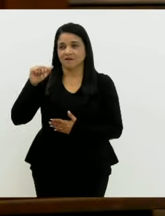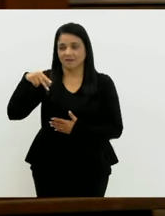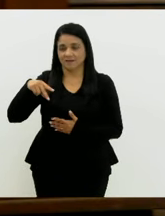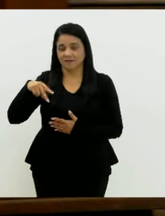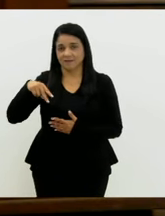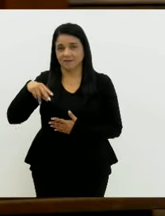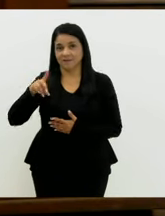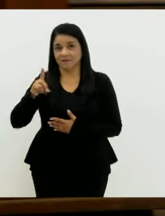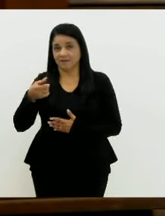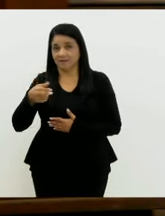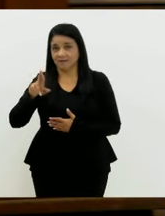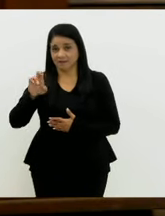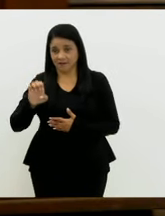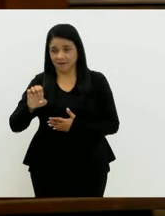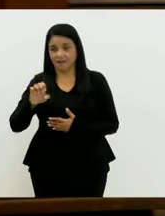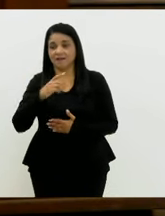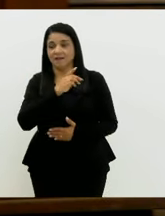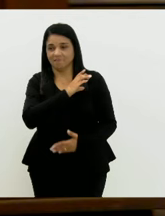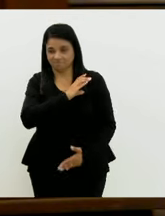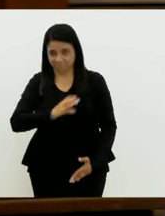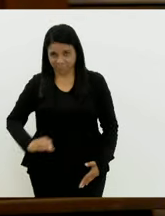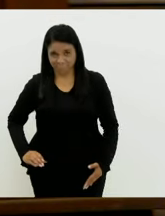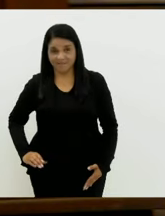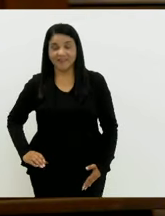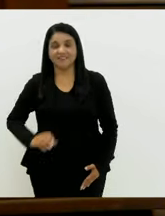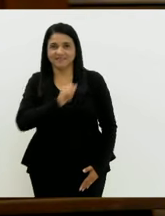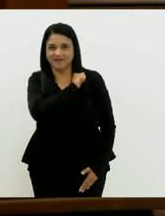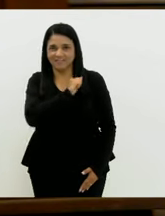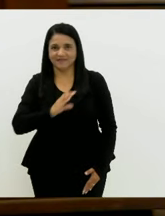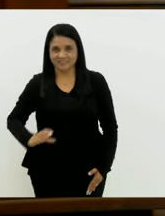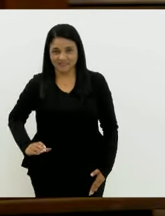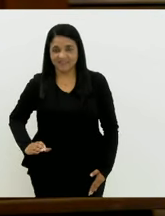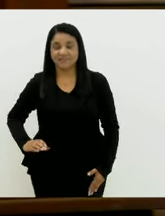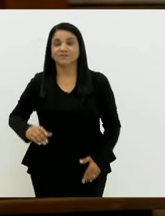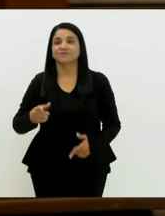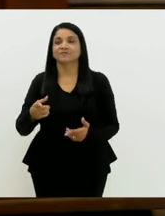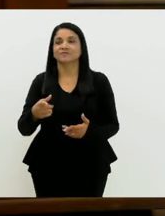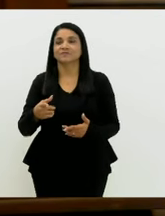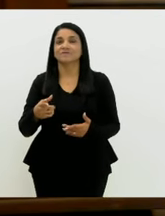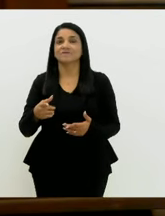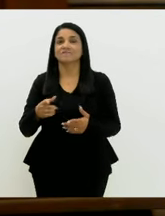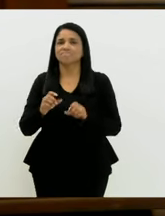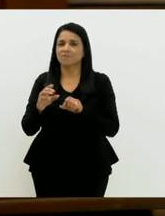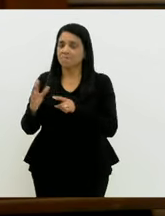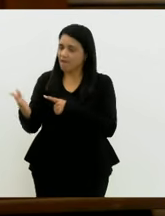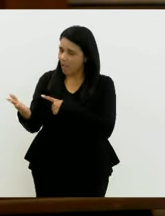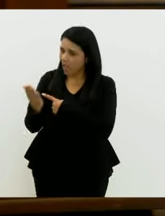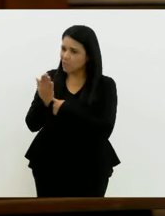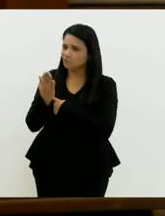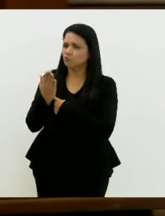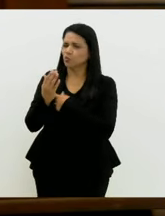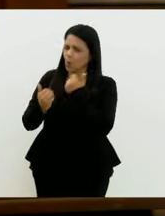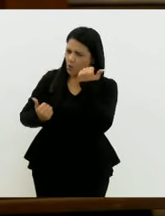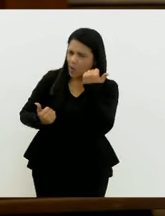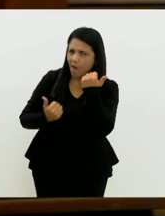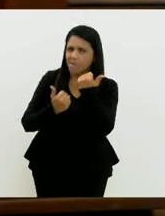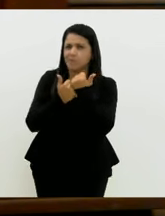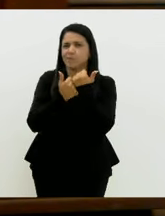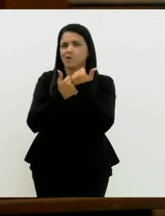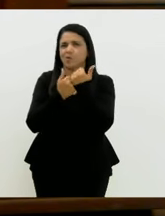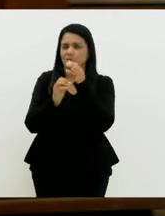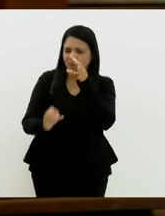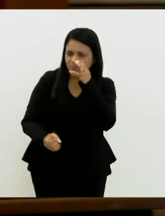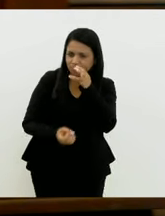presidente desta casa, que muito deu forças para a criação dessa